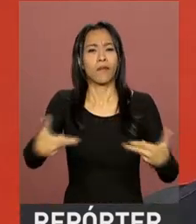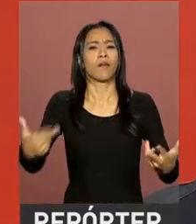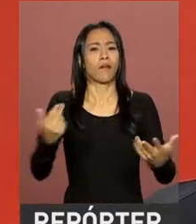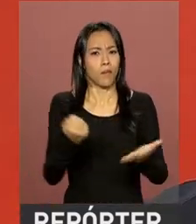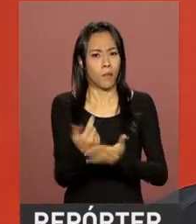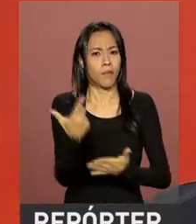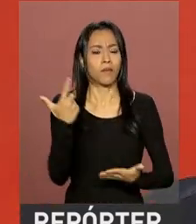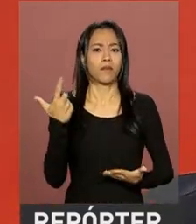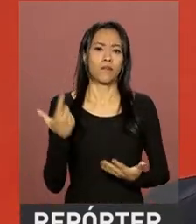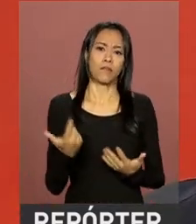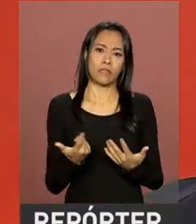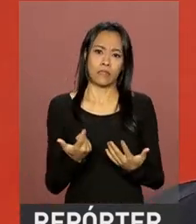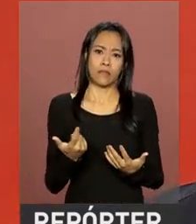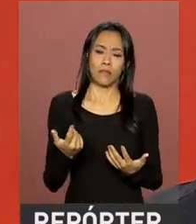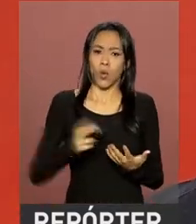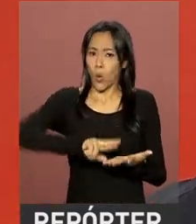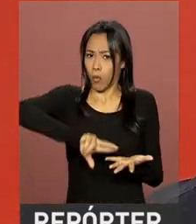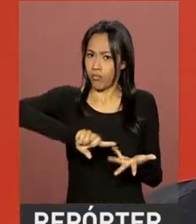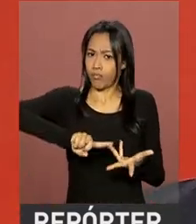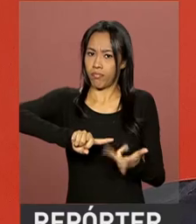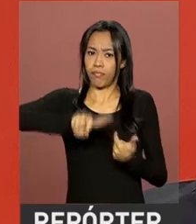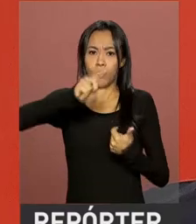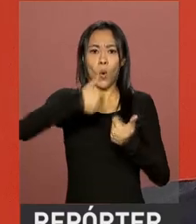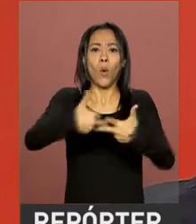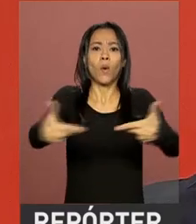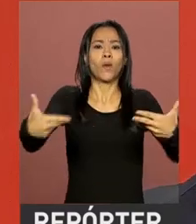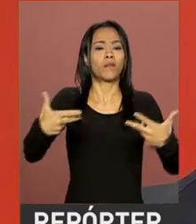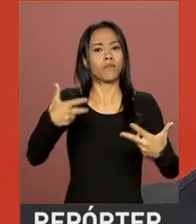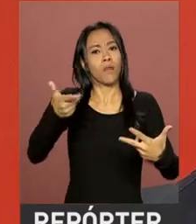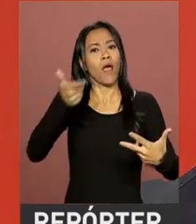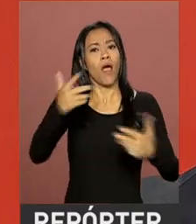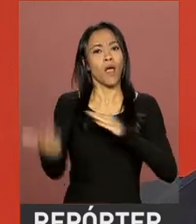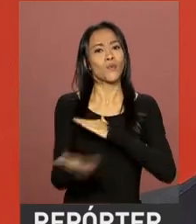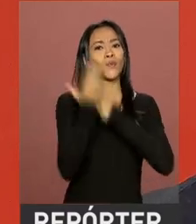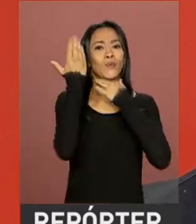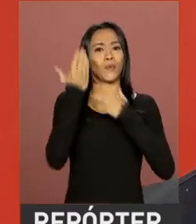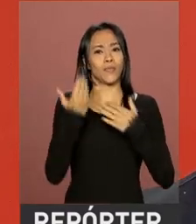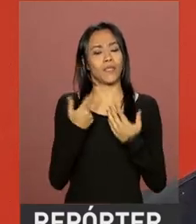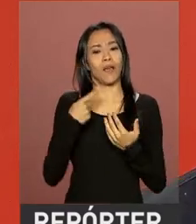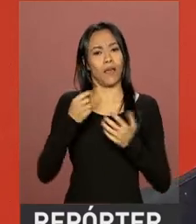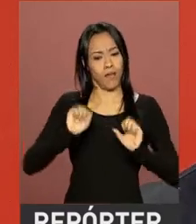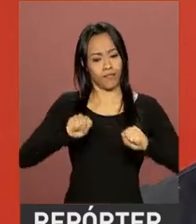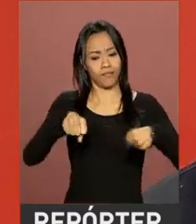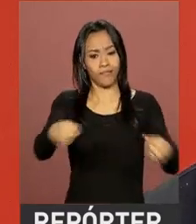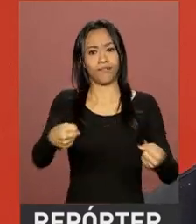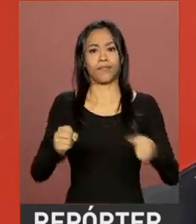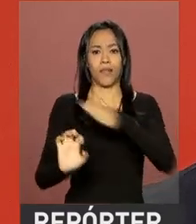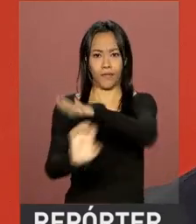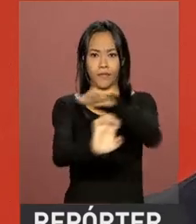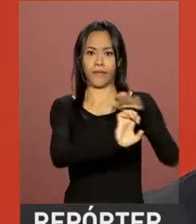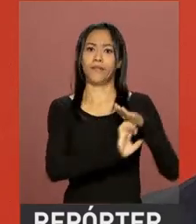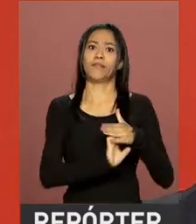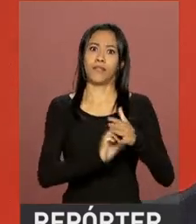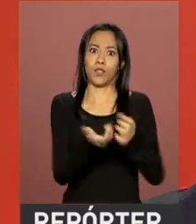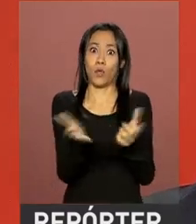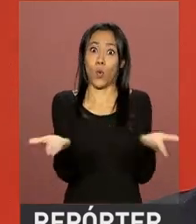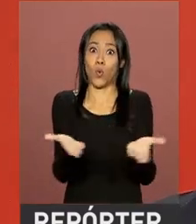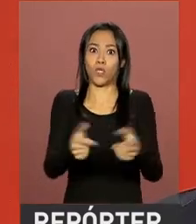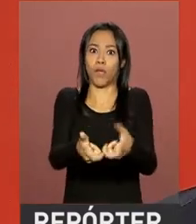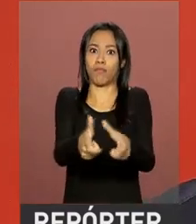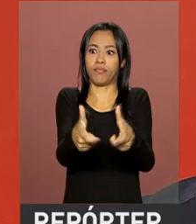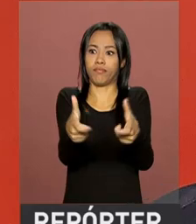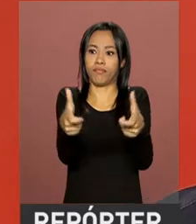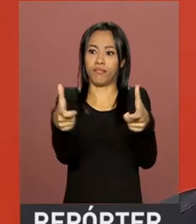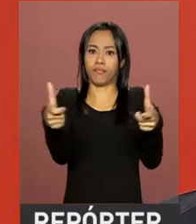adquiriu peças que deram condições de a gente aumentar e alavancar o negócio da forma que está crescendo hoje. Hoje a gente já